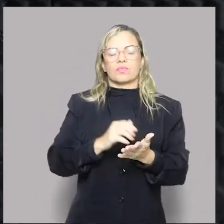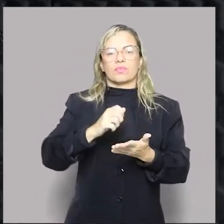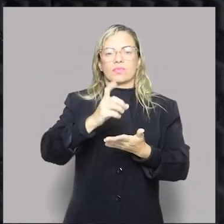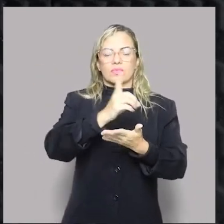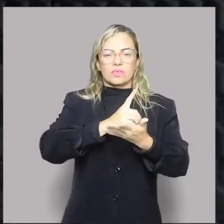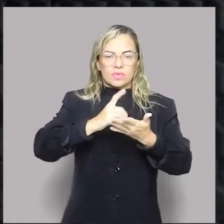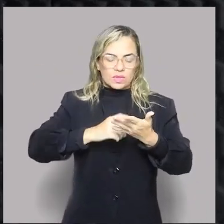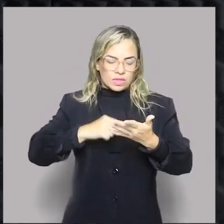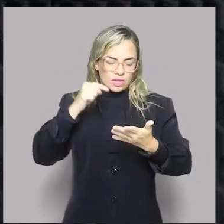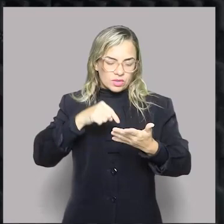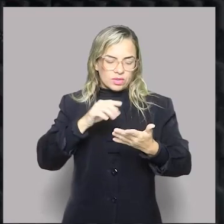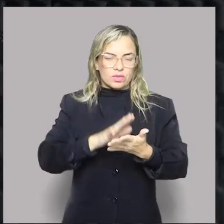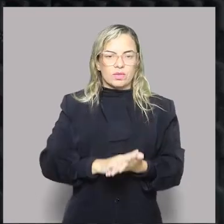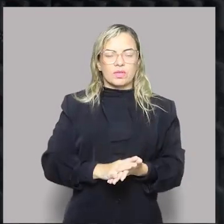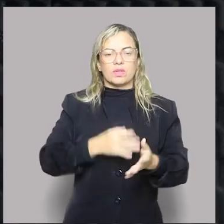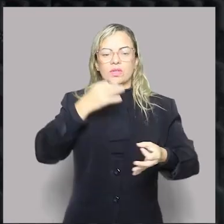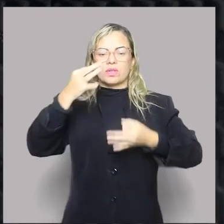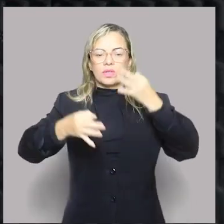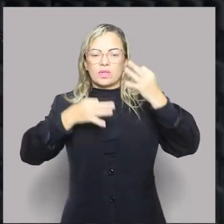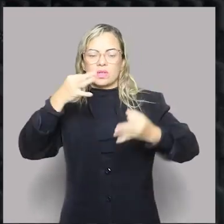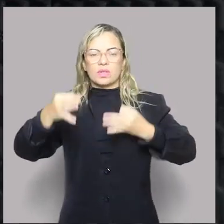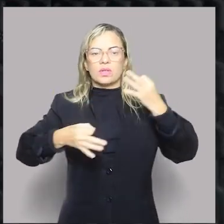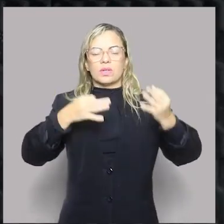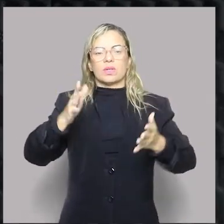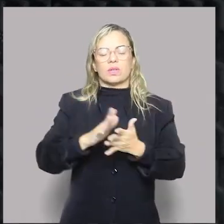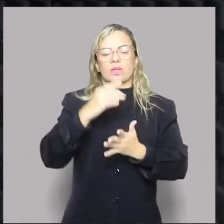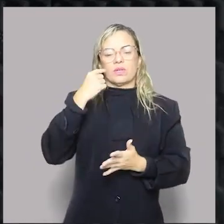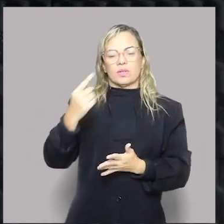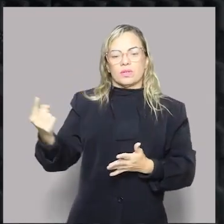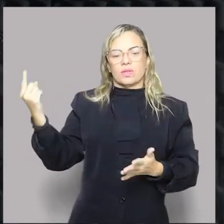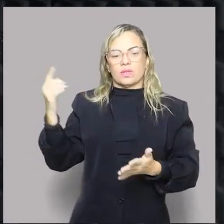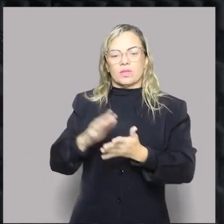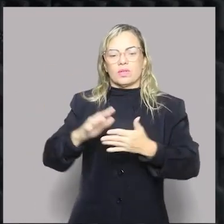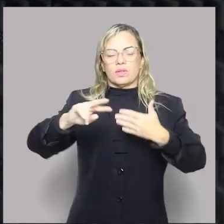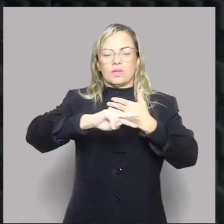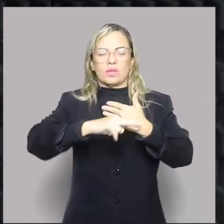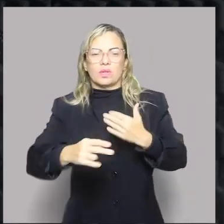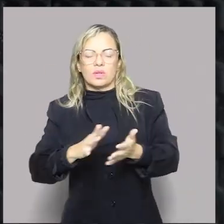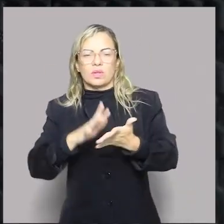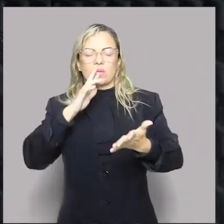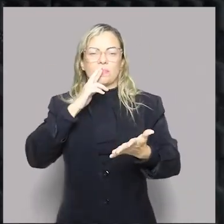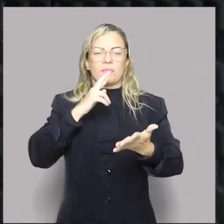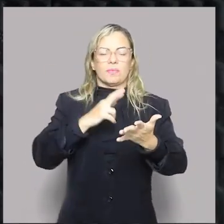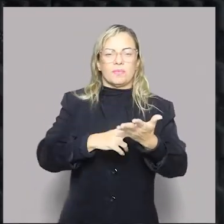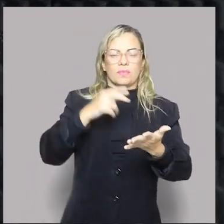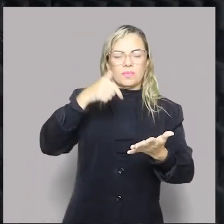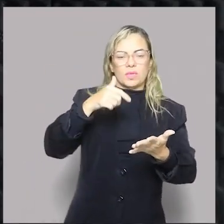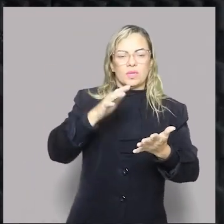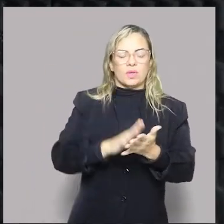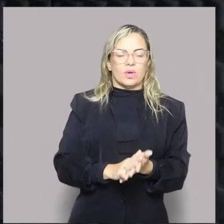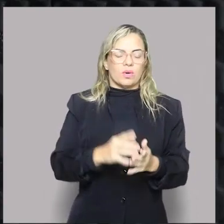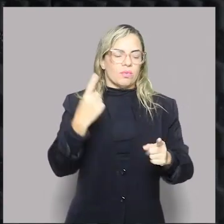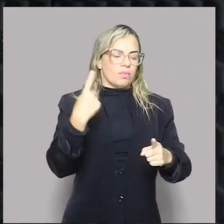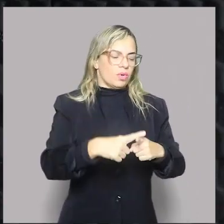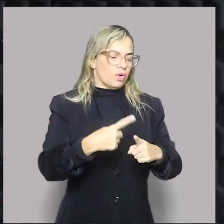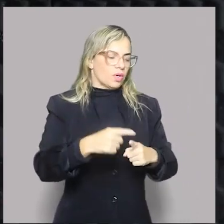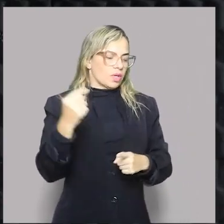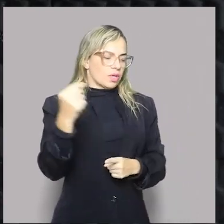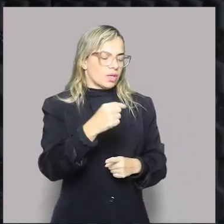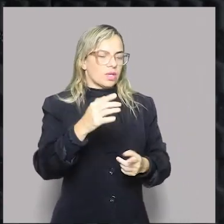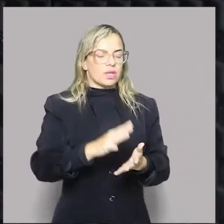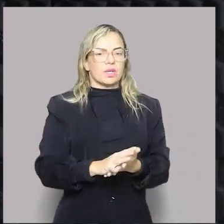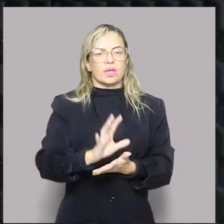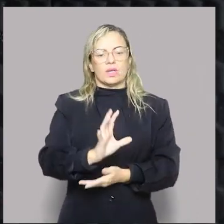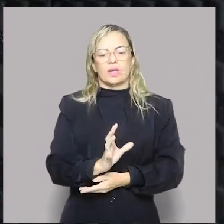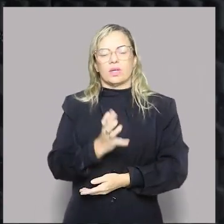E aí, depois do legitimador, chegou a hora de uma outra estratégia argumentativa, que é chamada de consequências. Ou